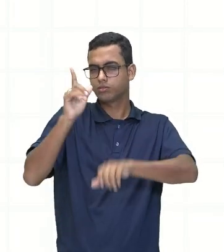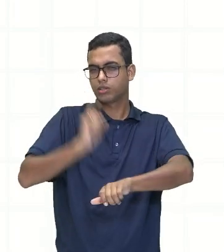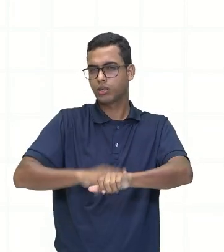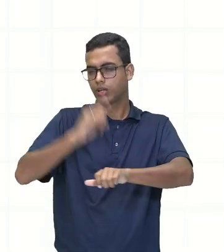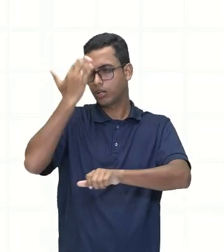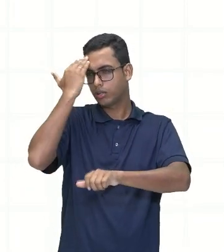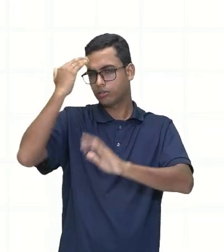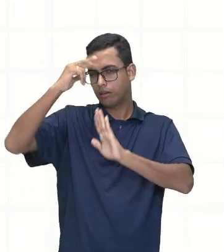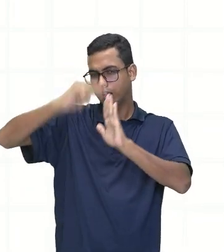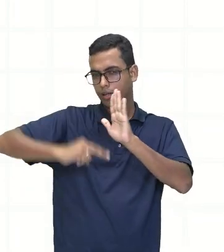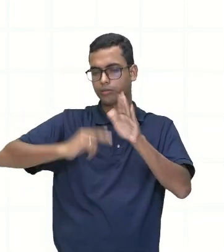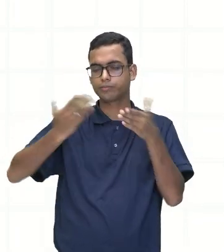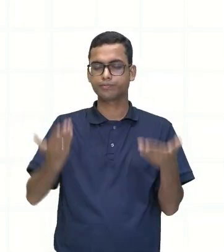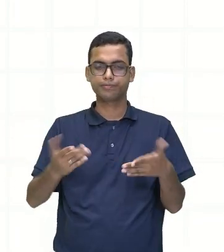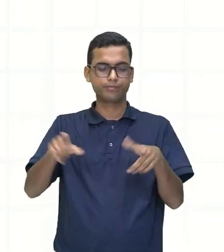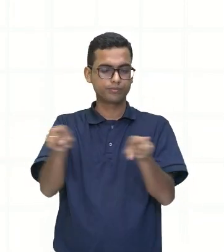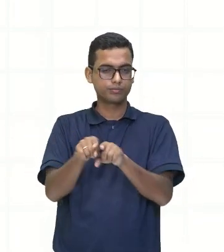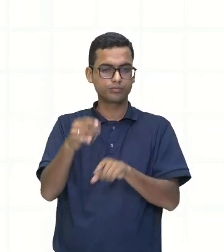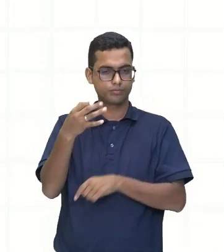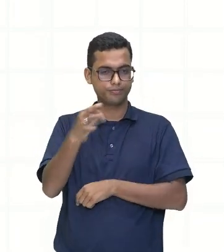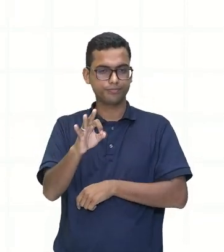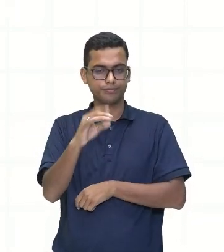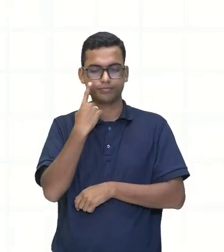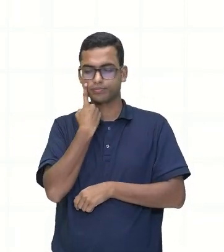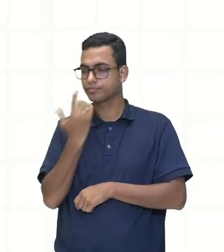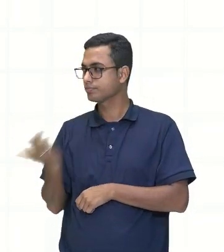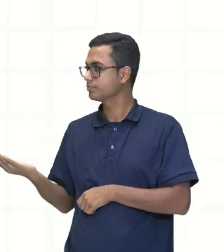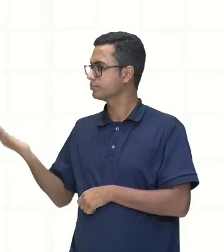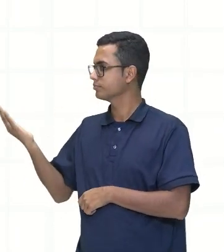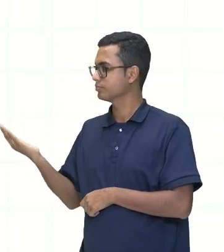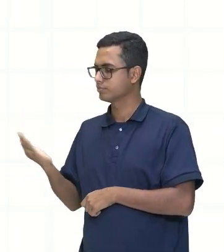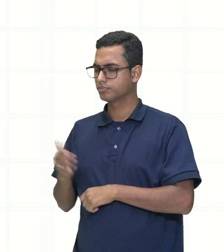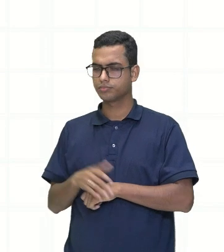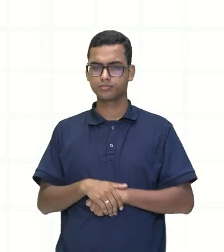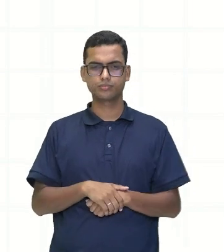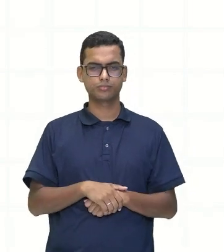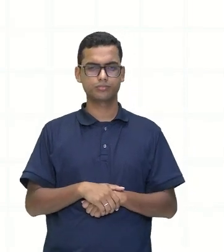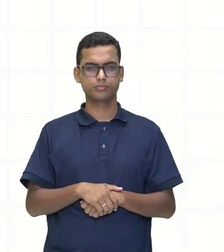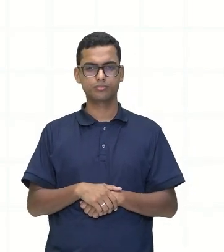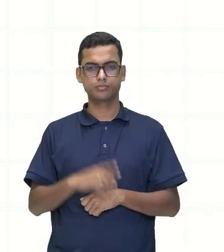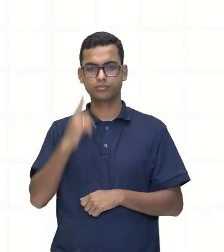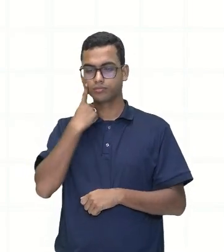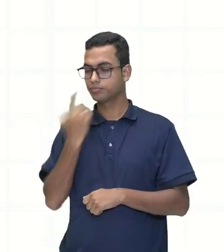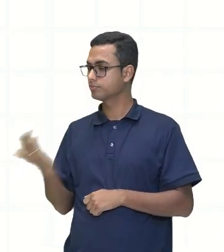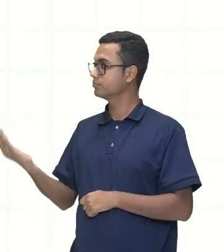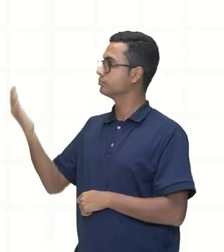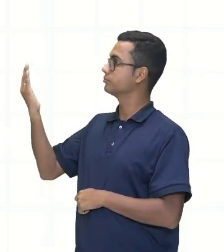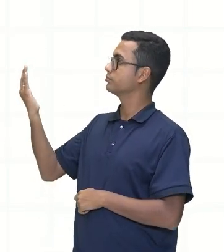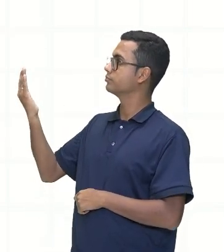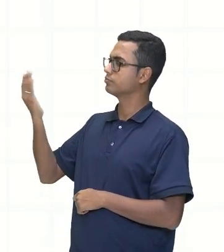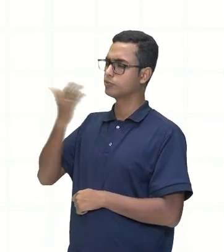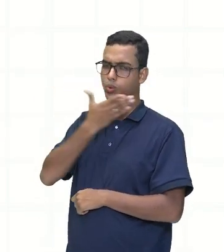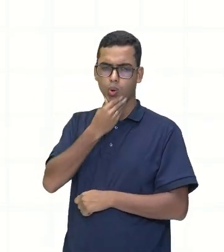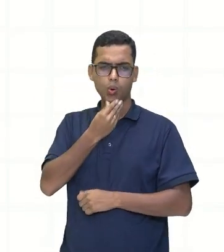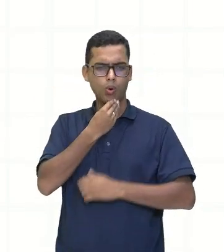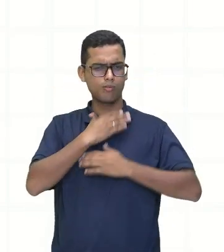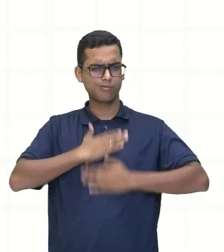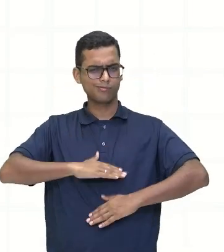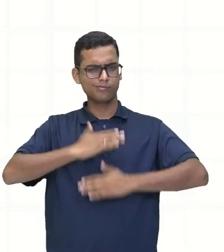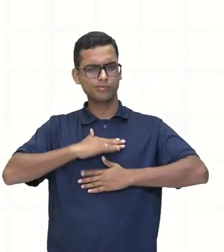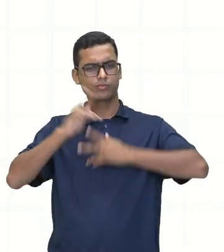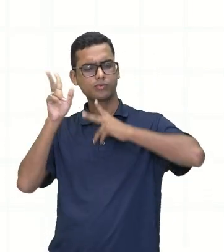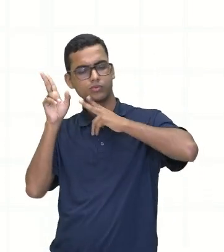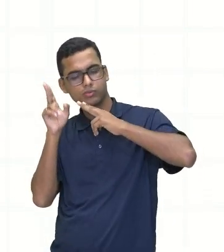Dormindo, ok? Então, aqui, olha a imagem, né? Ele estava tranquilo, dormindo, né? Colocou um paninho ali no